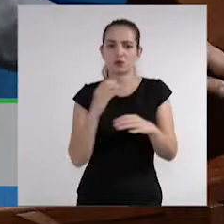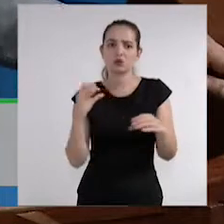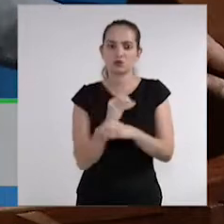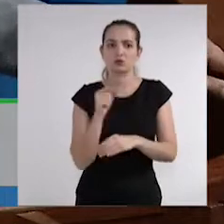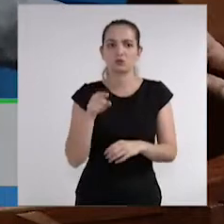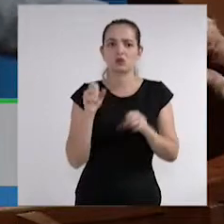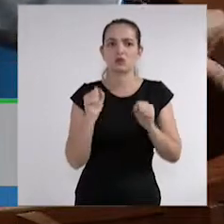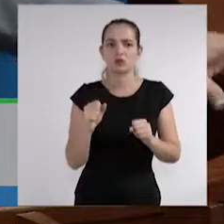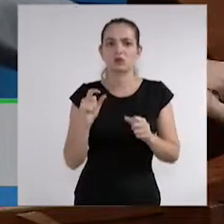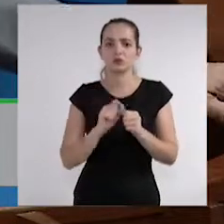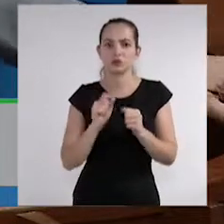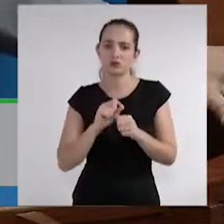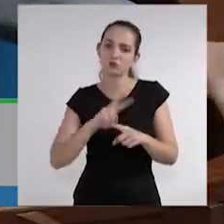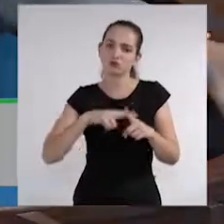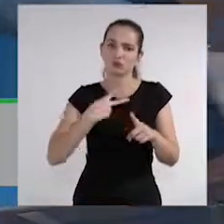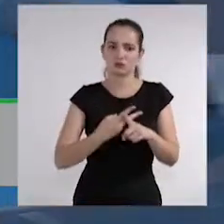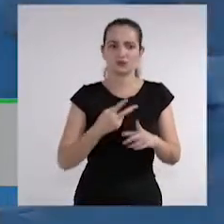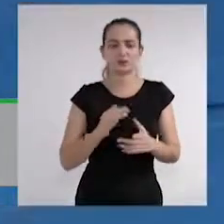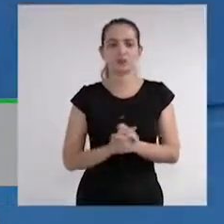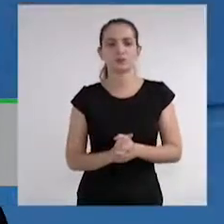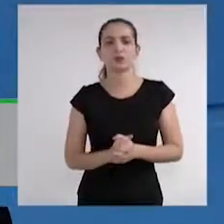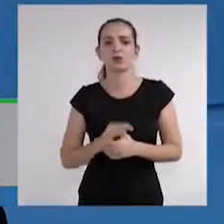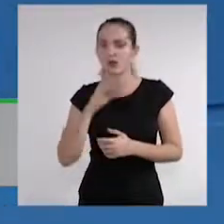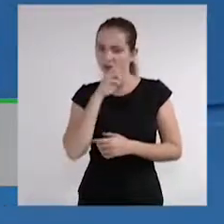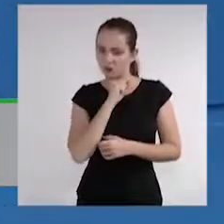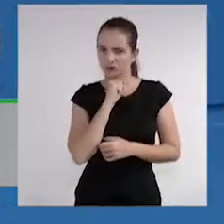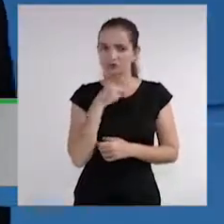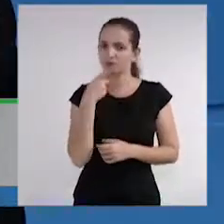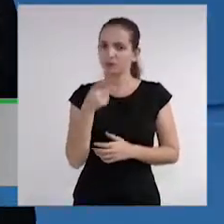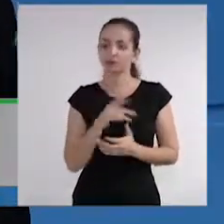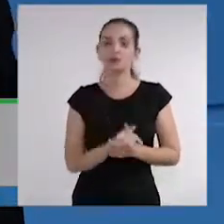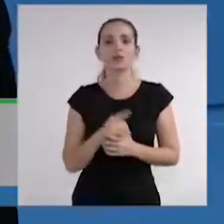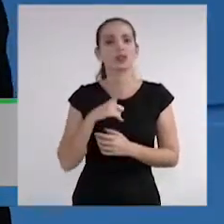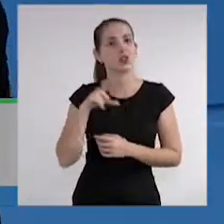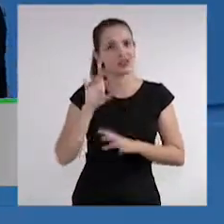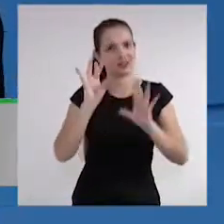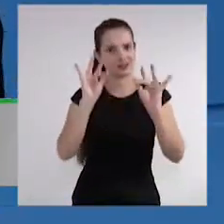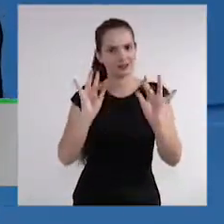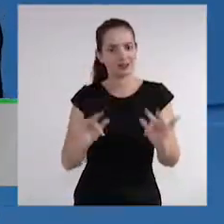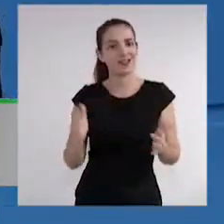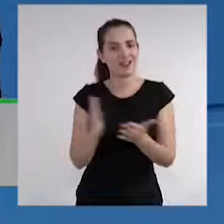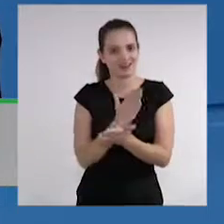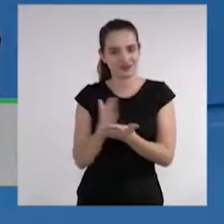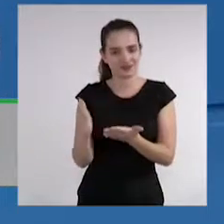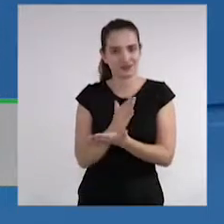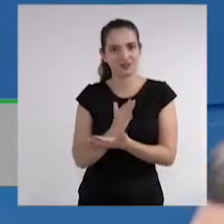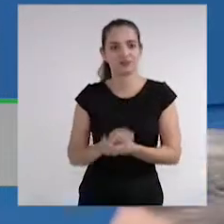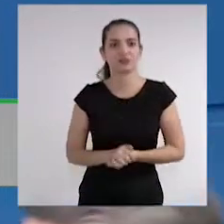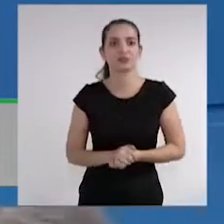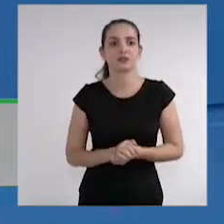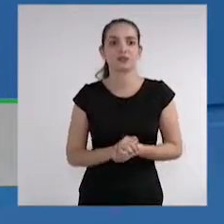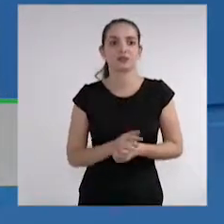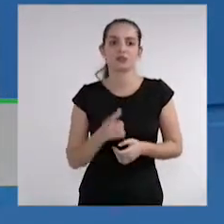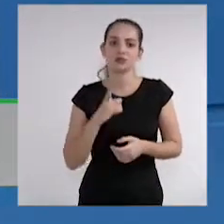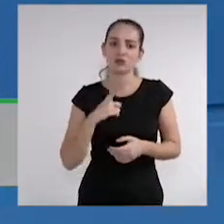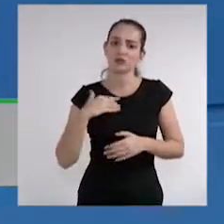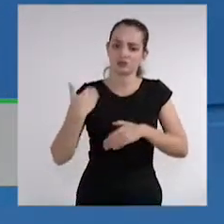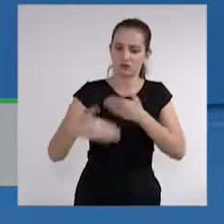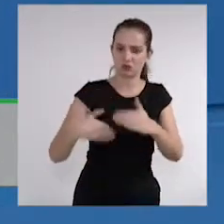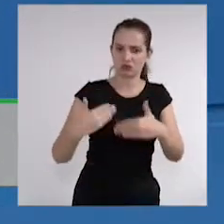fazer o aditivo de 25%. Sim. Muito rapidamente, aí que está o detalhe. Às vezes o procedimento